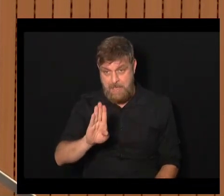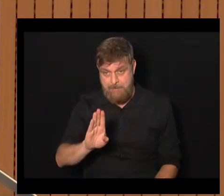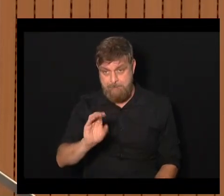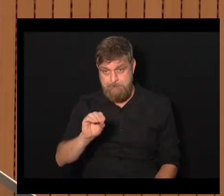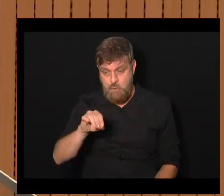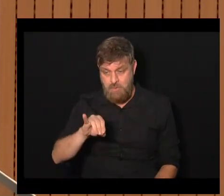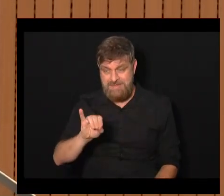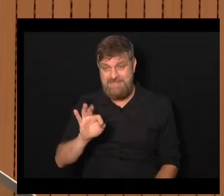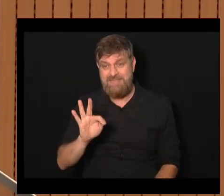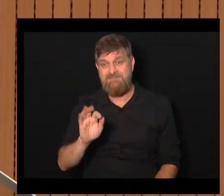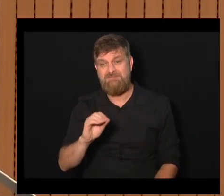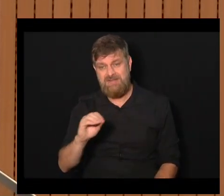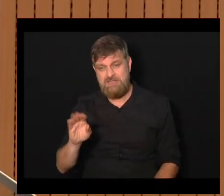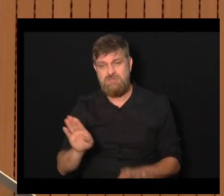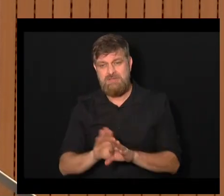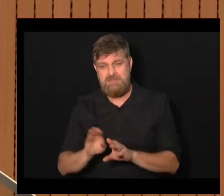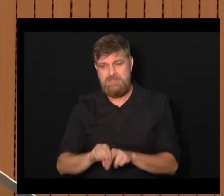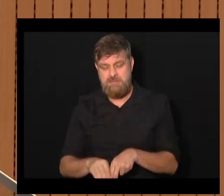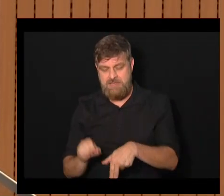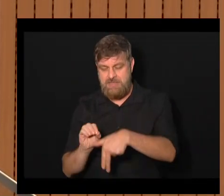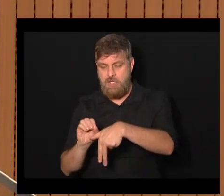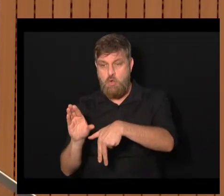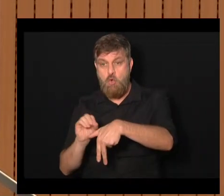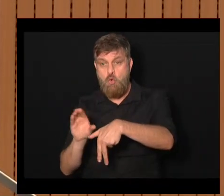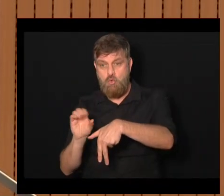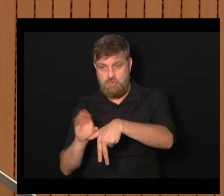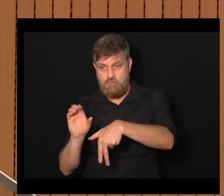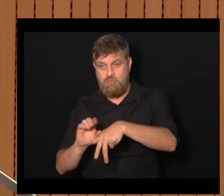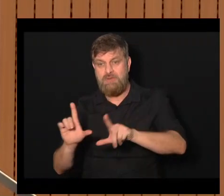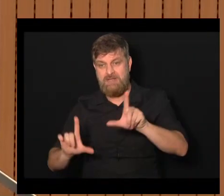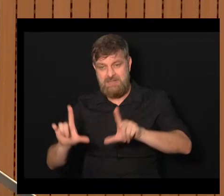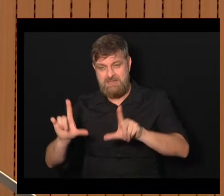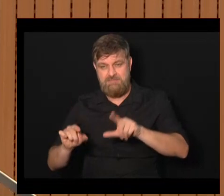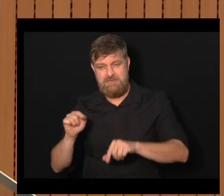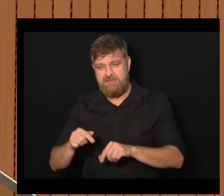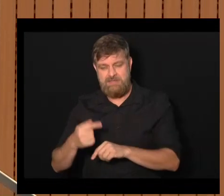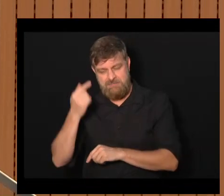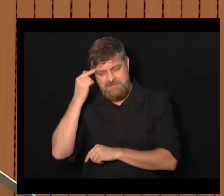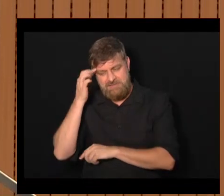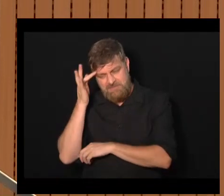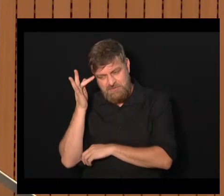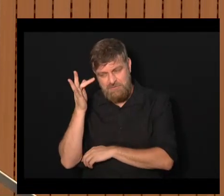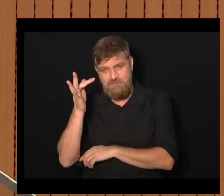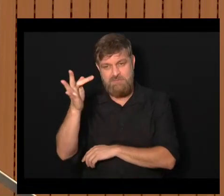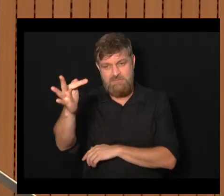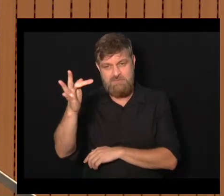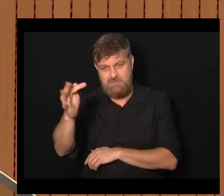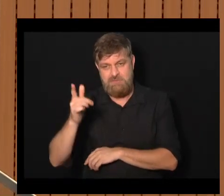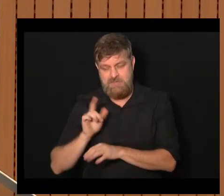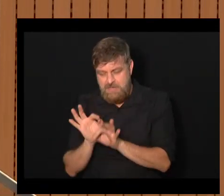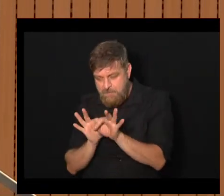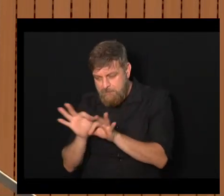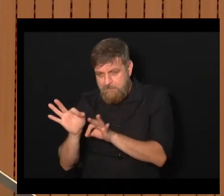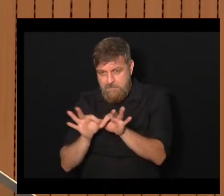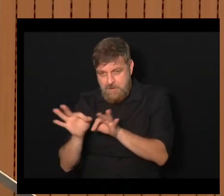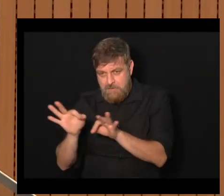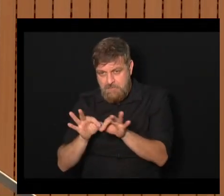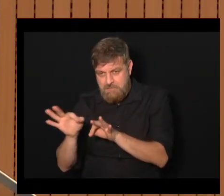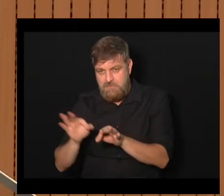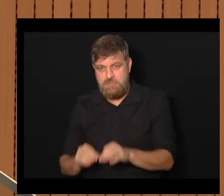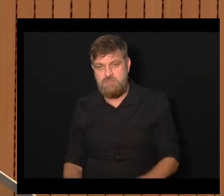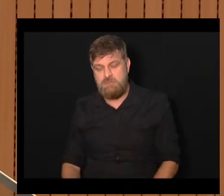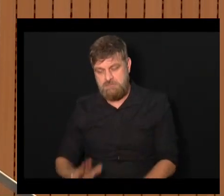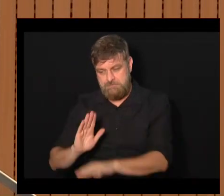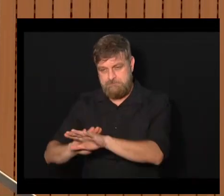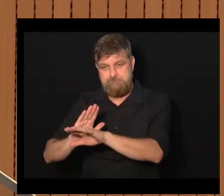também passou na TV Cultura, e era um grande visionário. E ele montou todo esse processo, projeto,